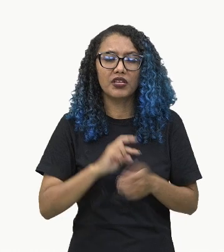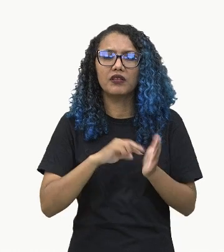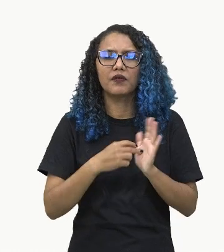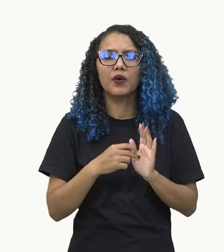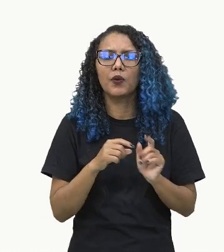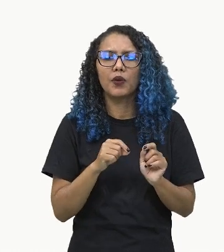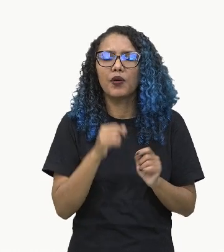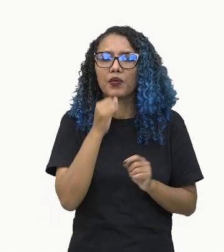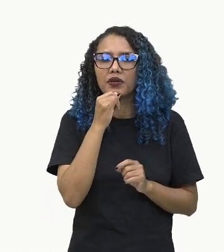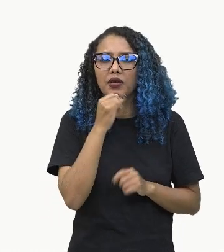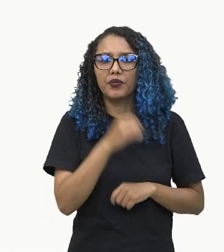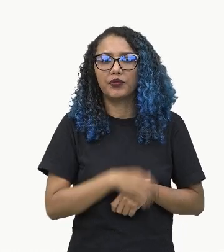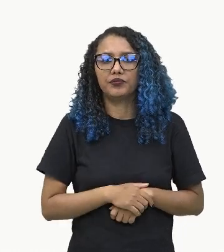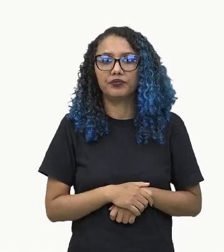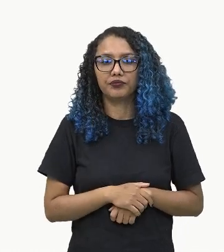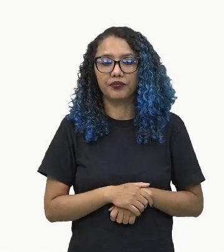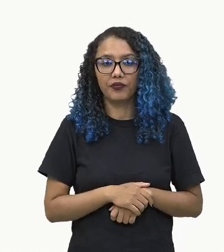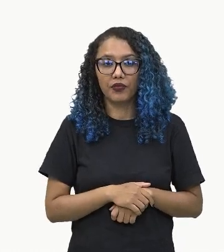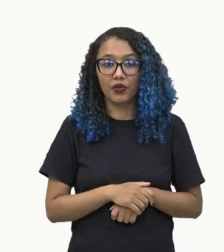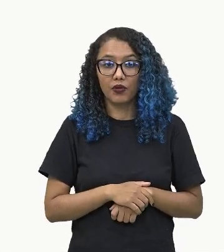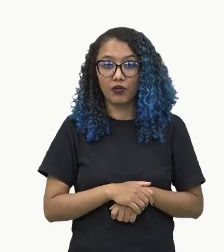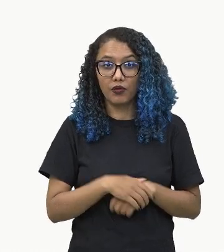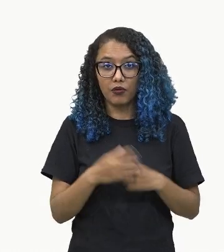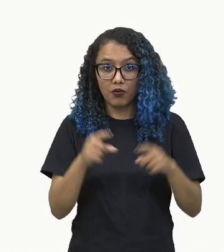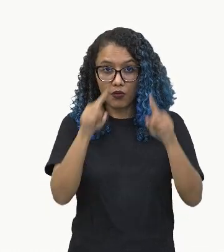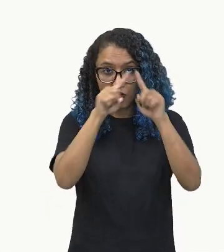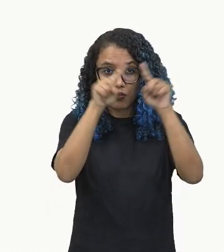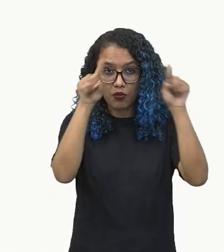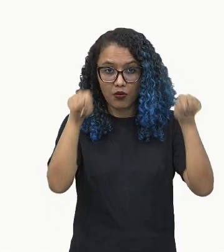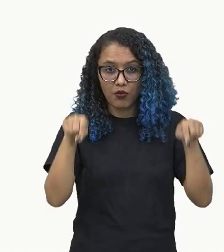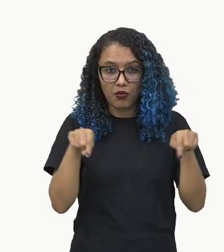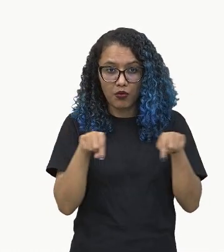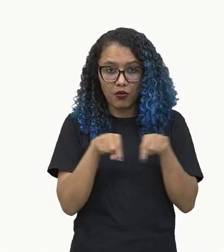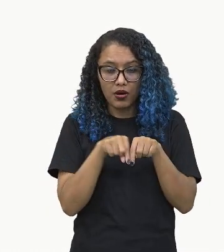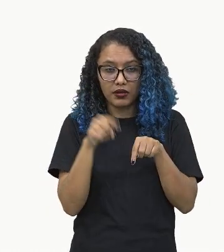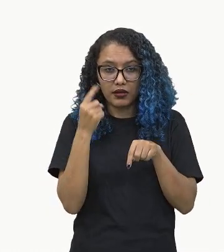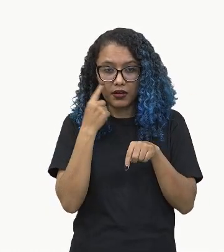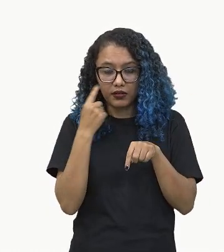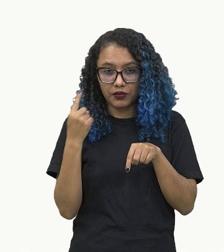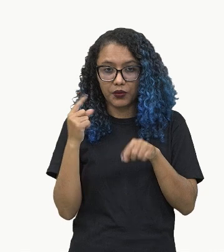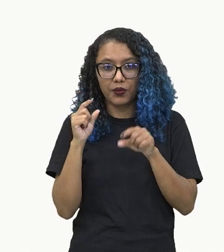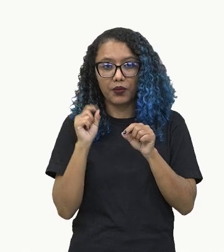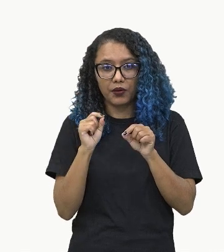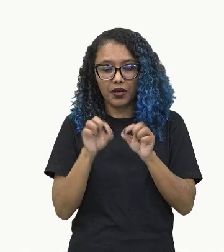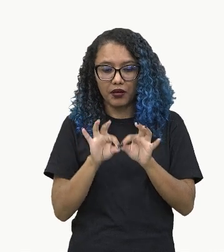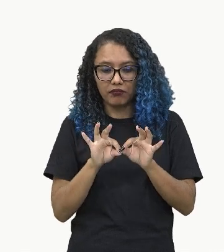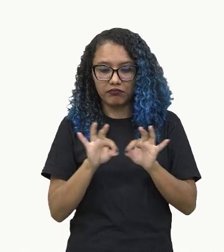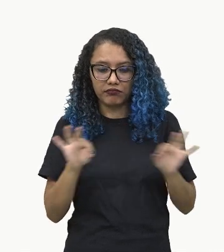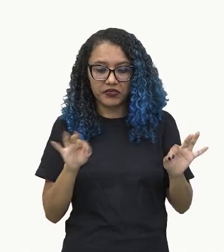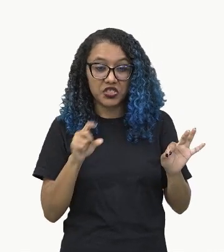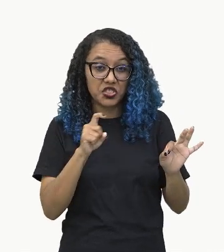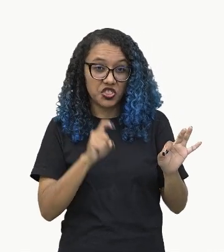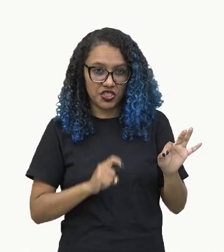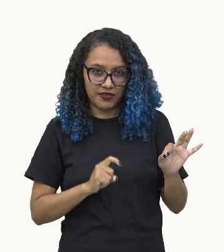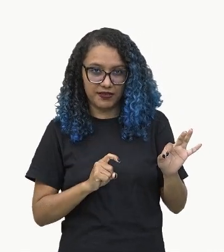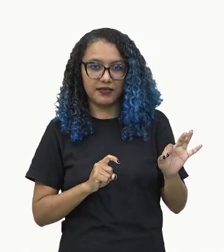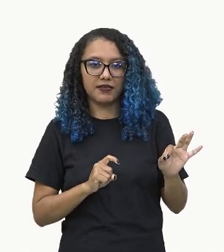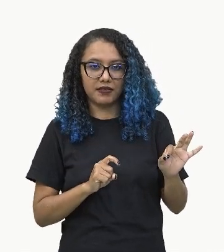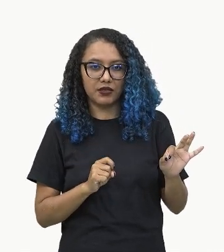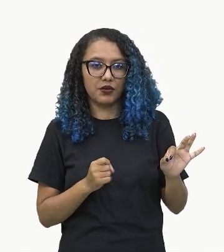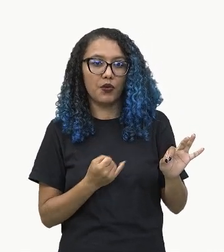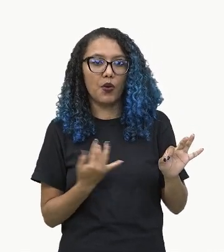um quadrado cujo lado mede x. Tá?